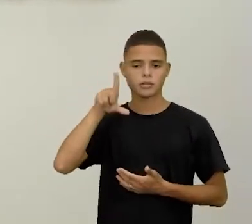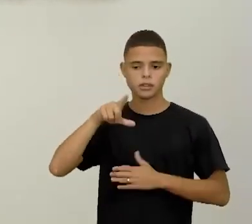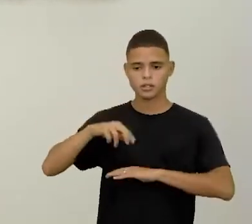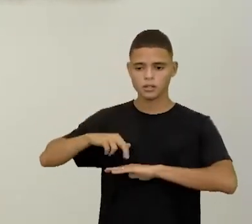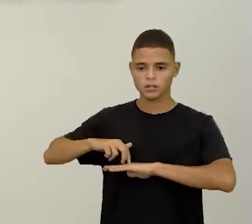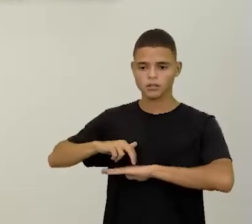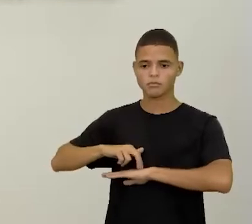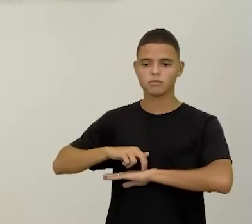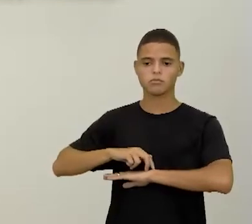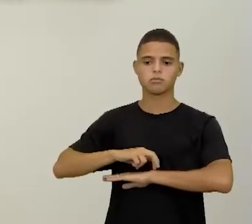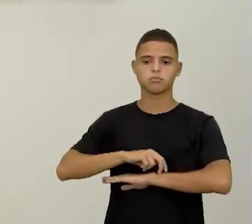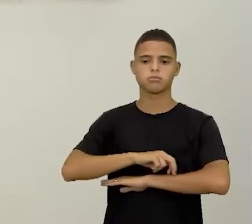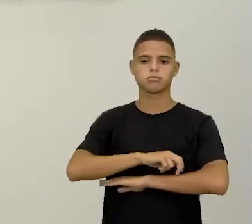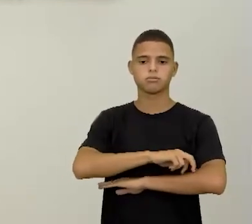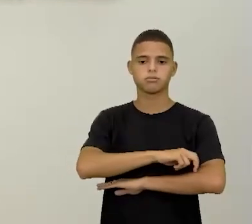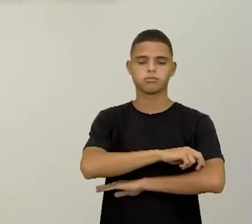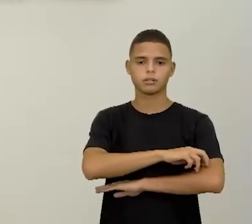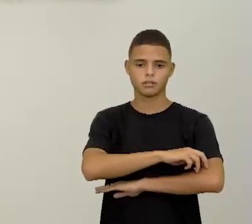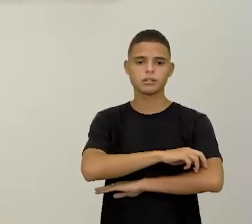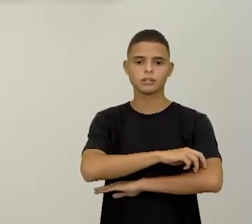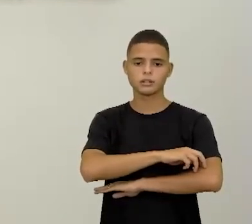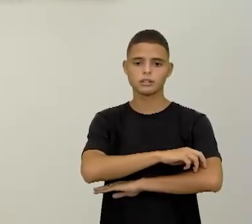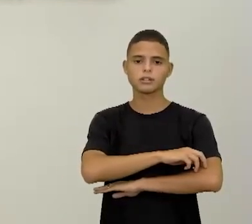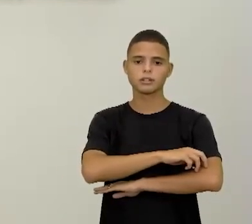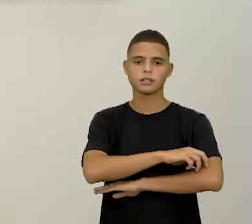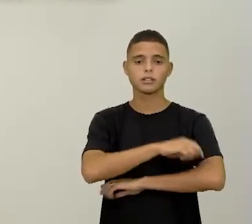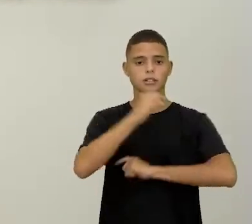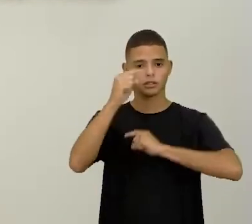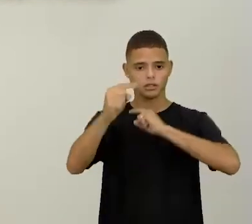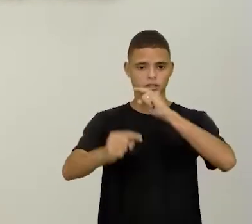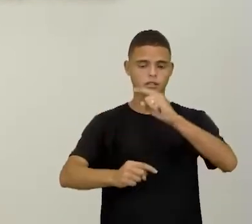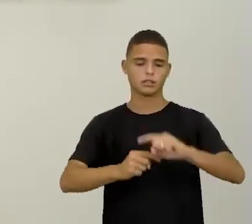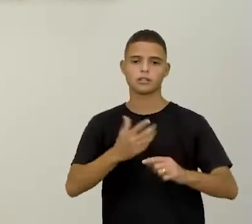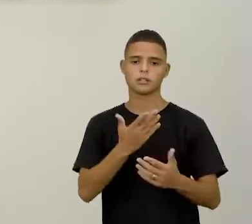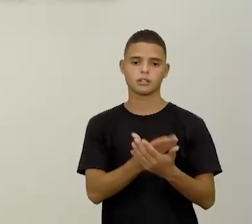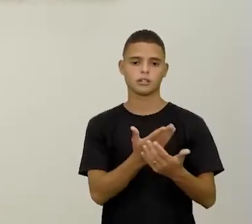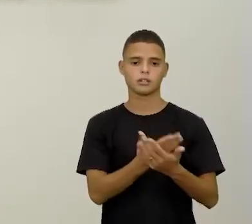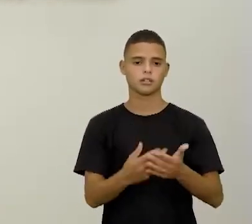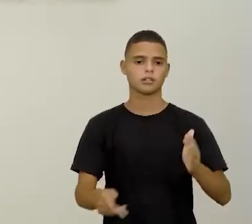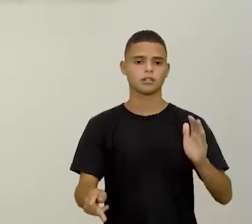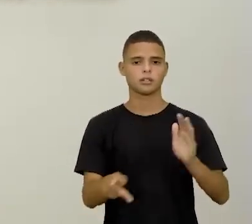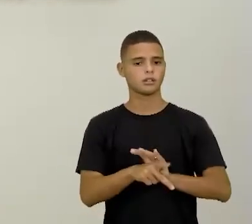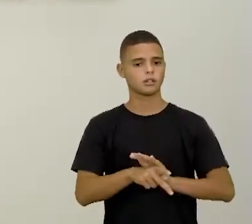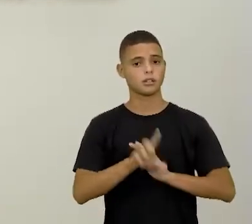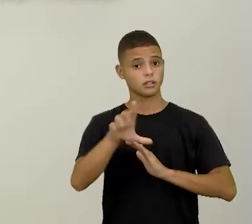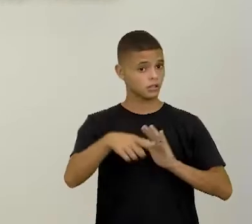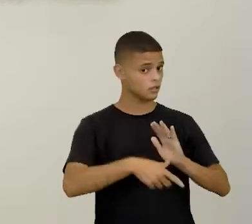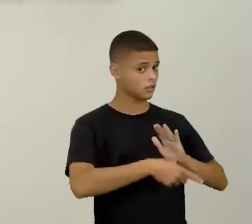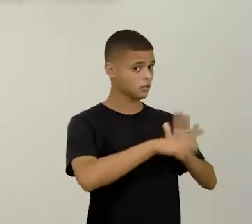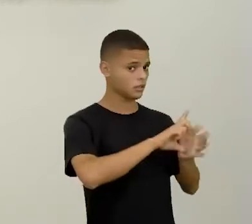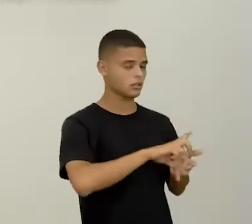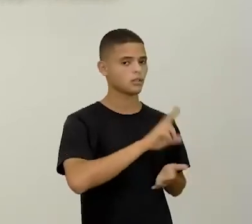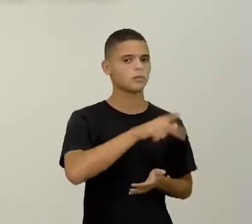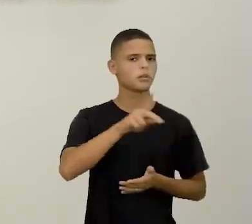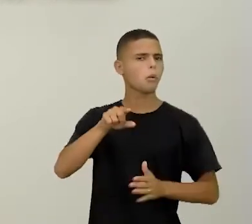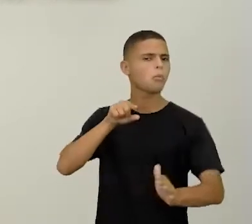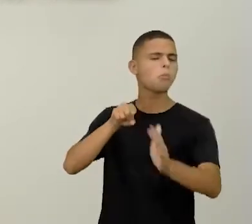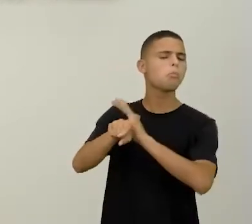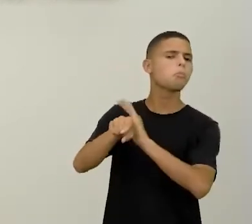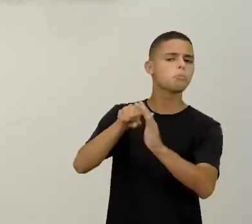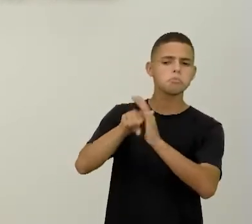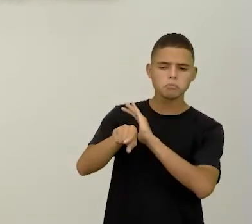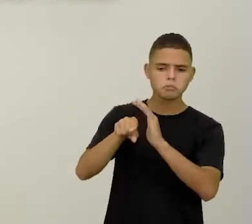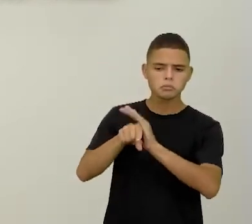água, que a gente chama de tensão superficial, mas vai ter uma aula só sobre isso. Então, antes que os professores perguntem e falem, né,